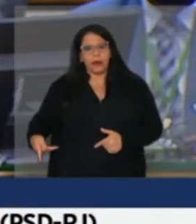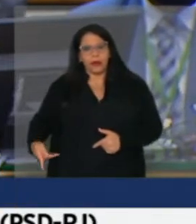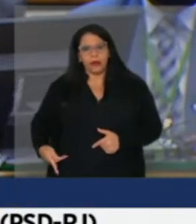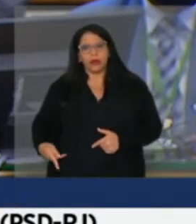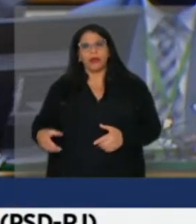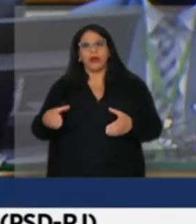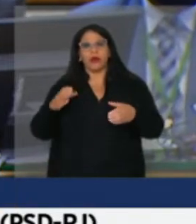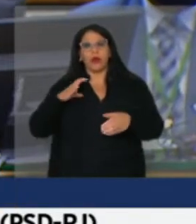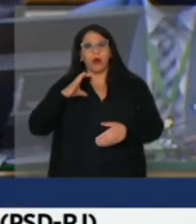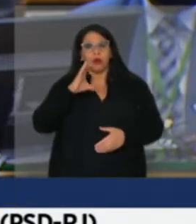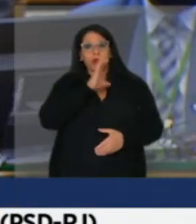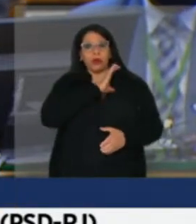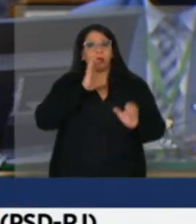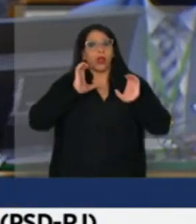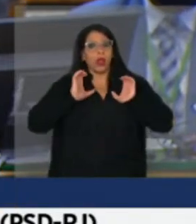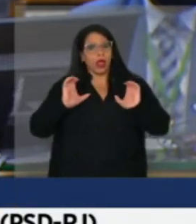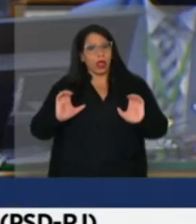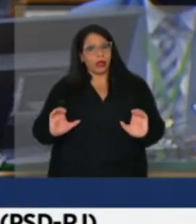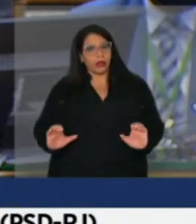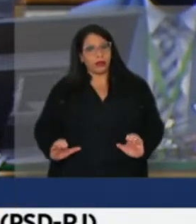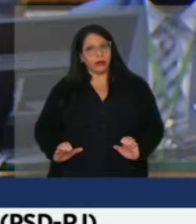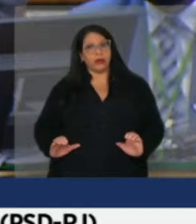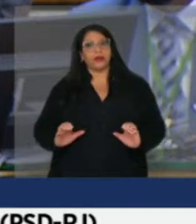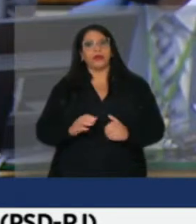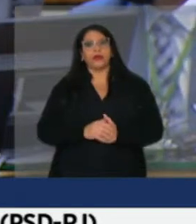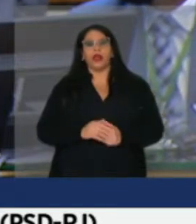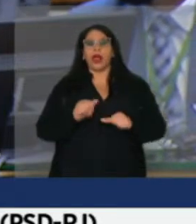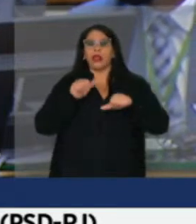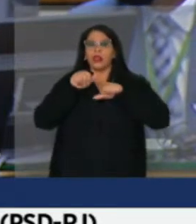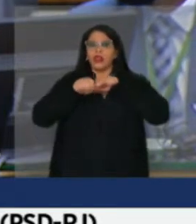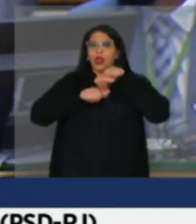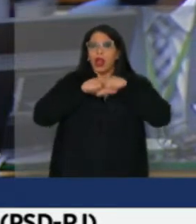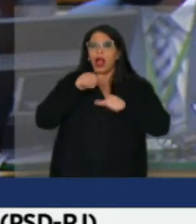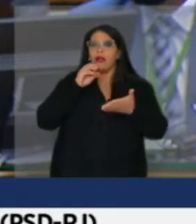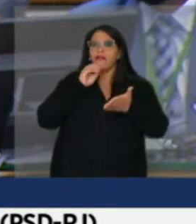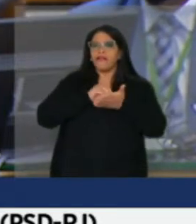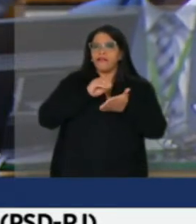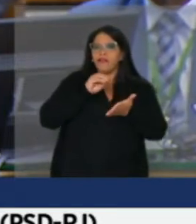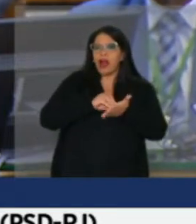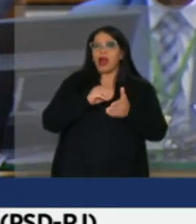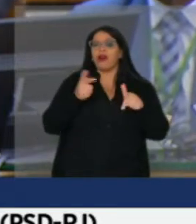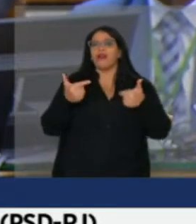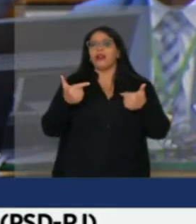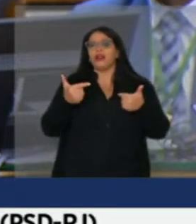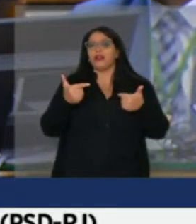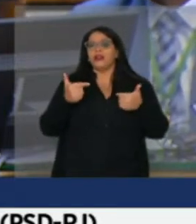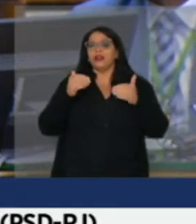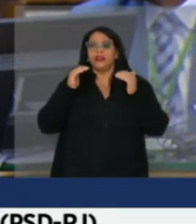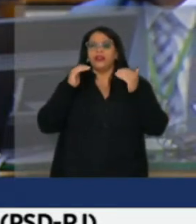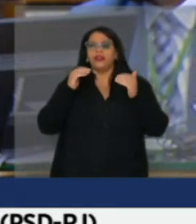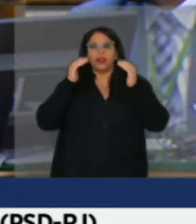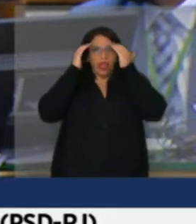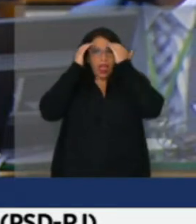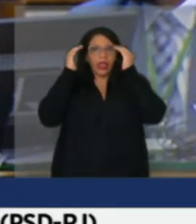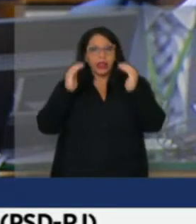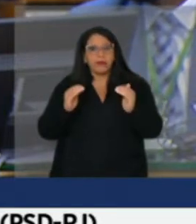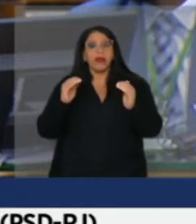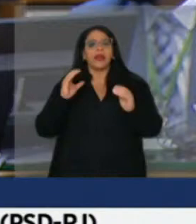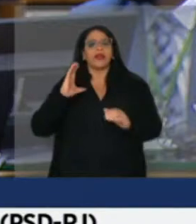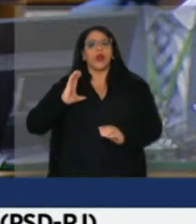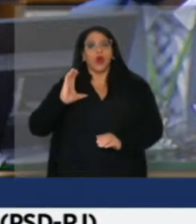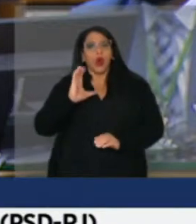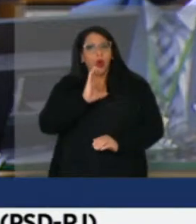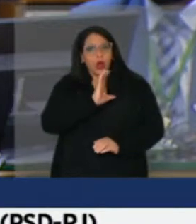nessa casa, querer com essa alteração desmerecer qualquer ato do Conselho. Foi explicado isso muito particularmente aqui